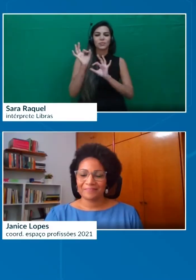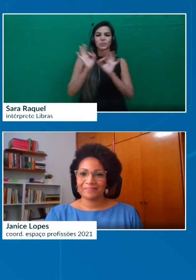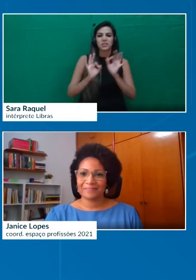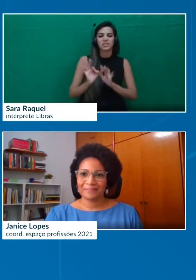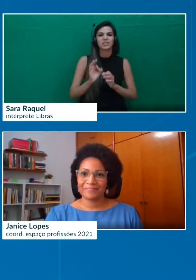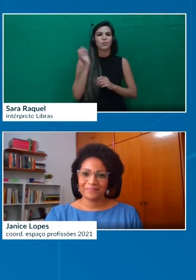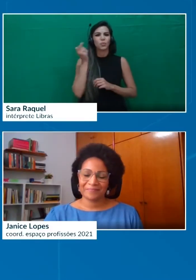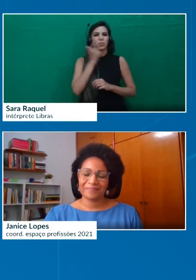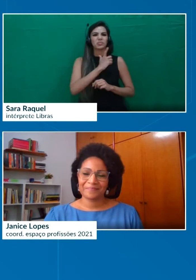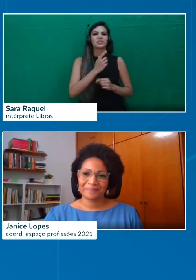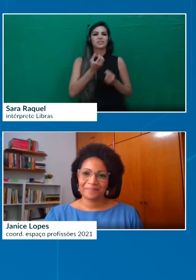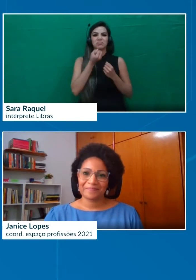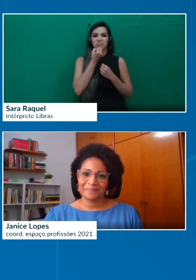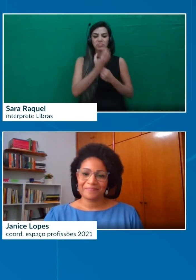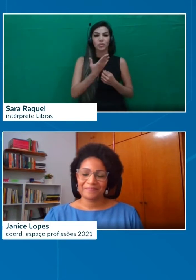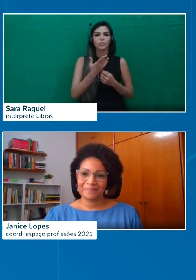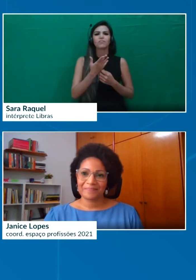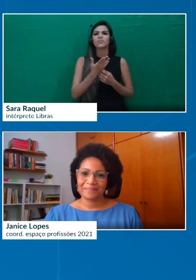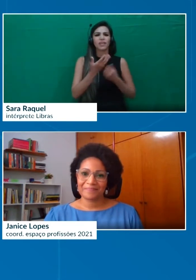pouquinho como foi